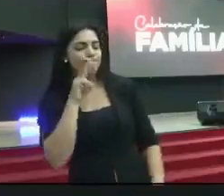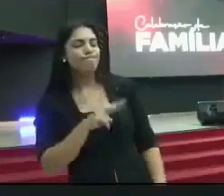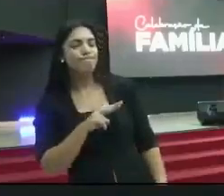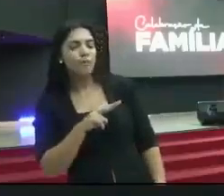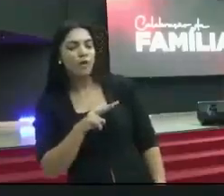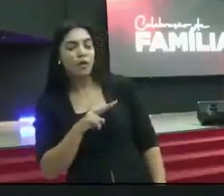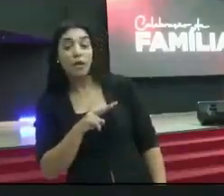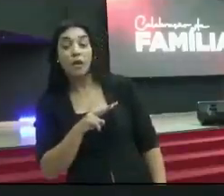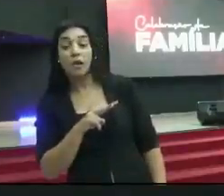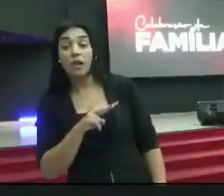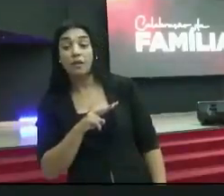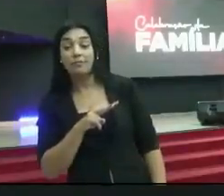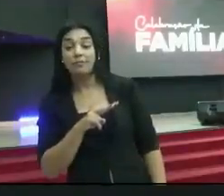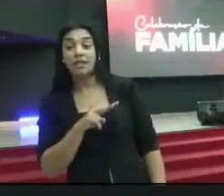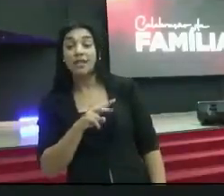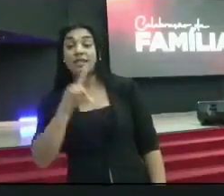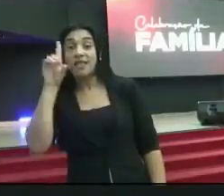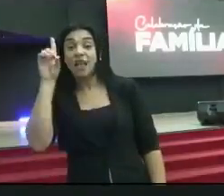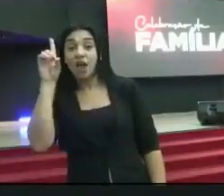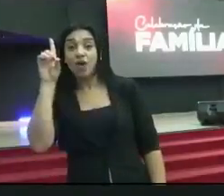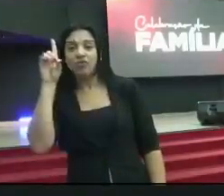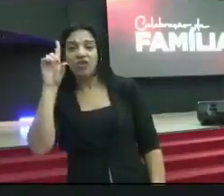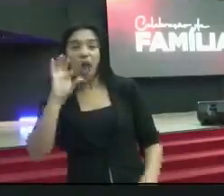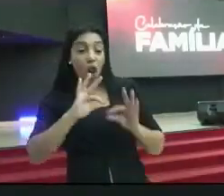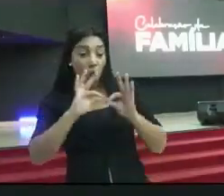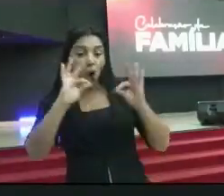Deus não está longe de você.